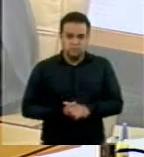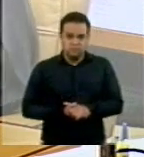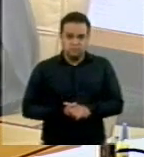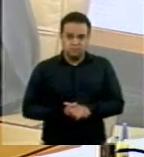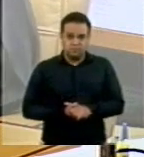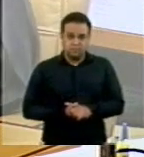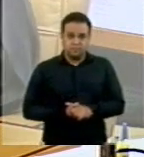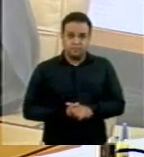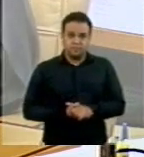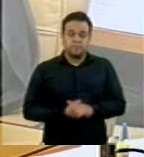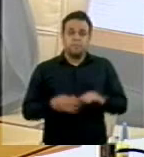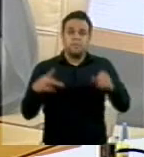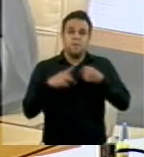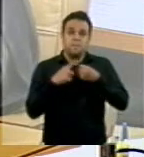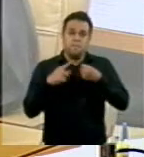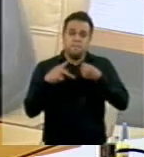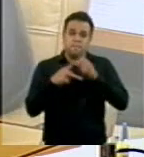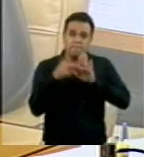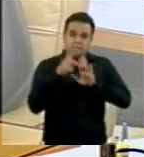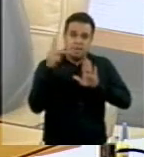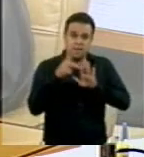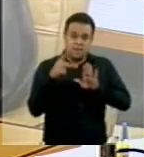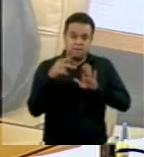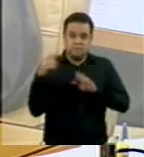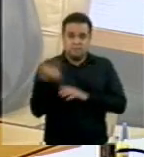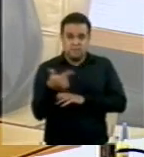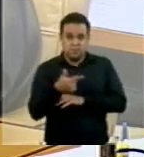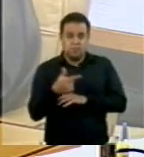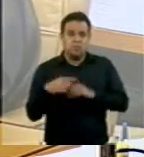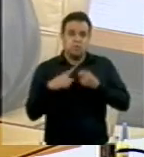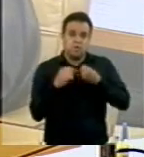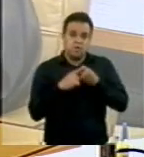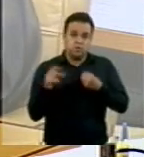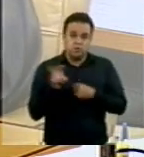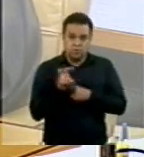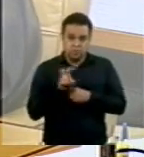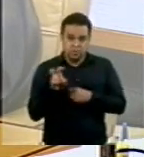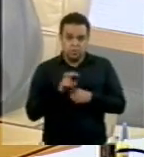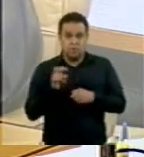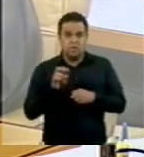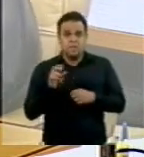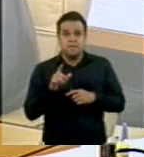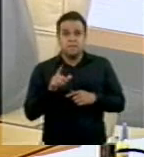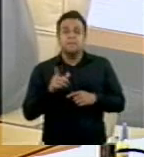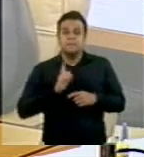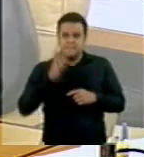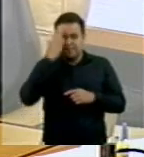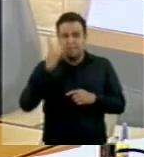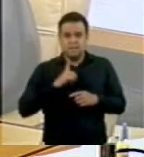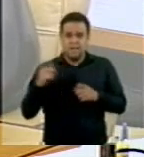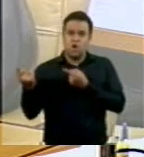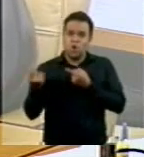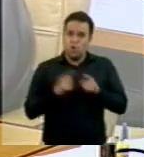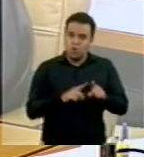de abertura do parágrafo 2º do artigo 5º, sei da posição majoritária que há nesta Corte,